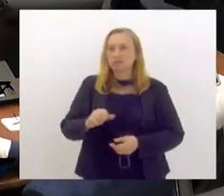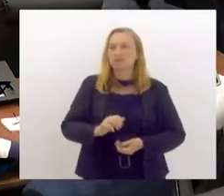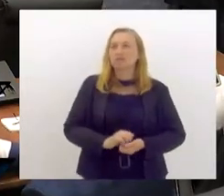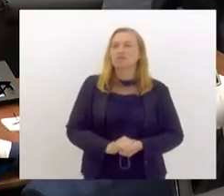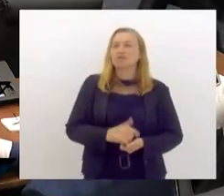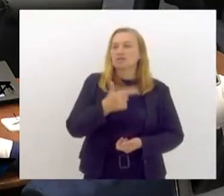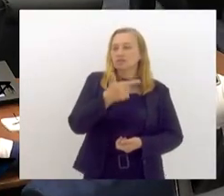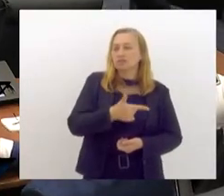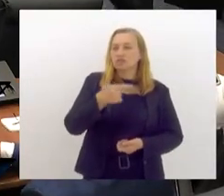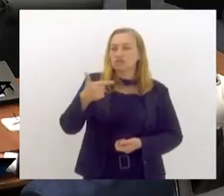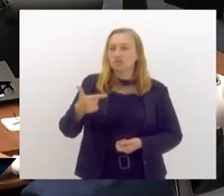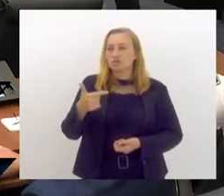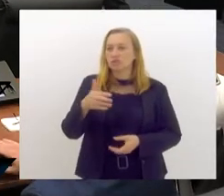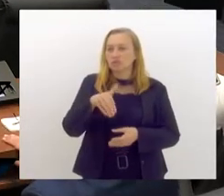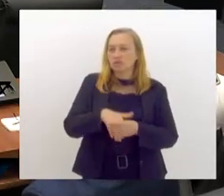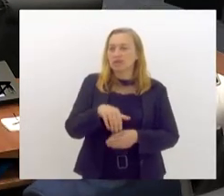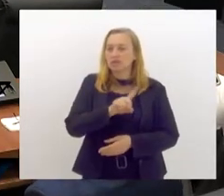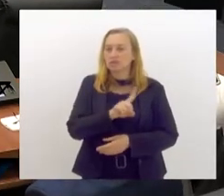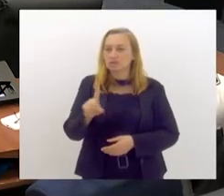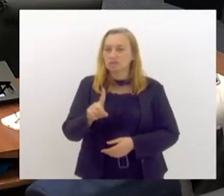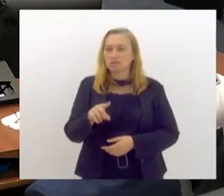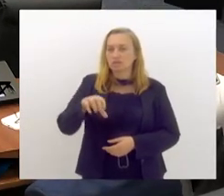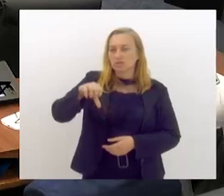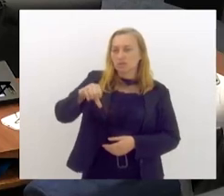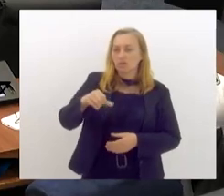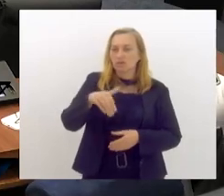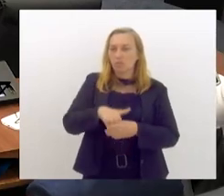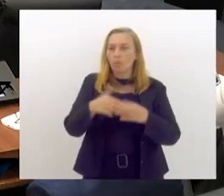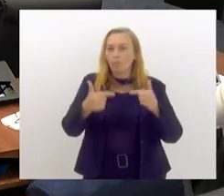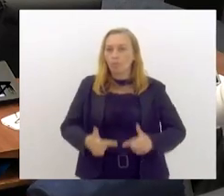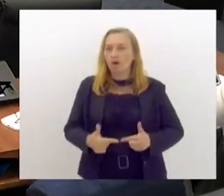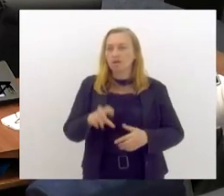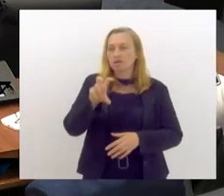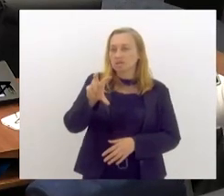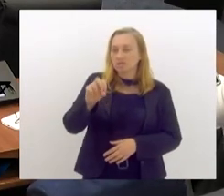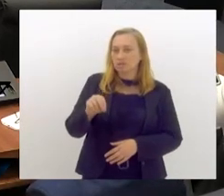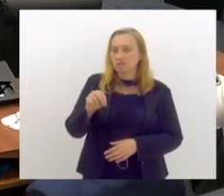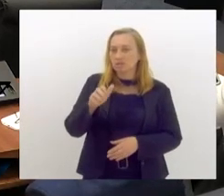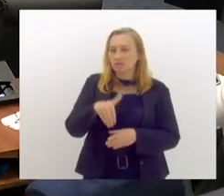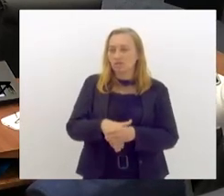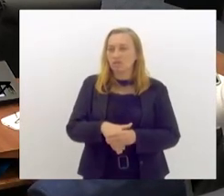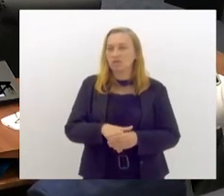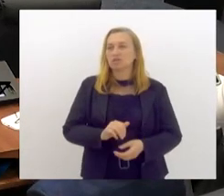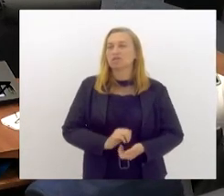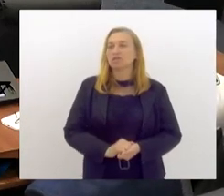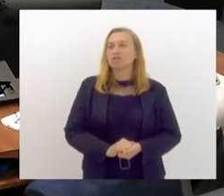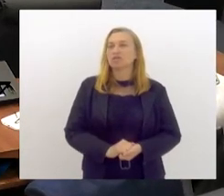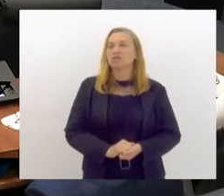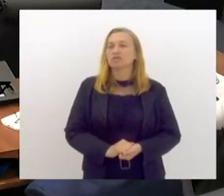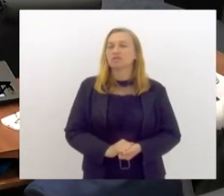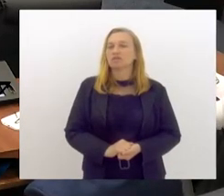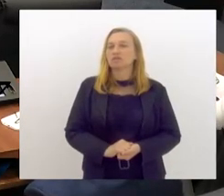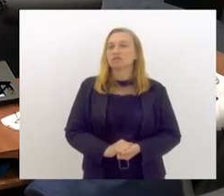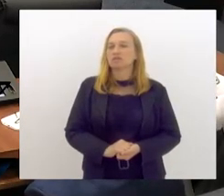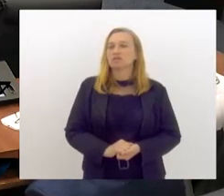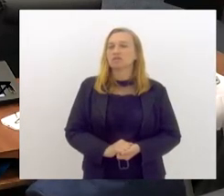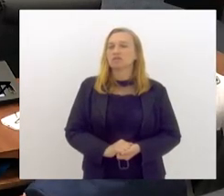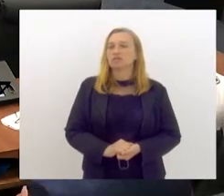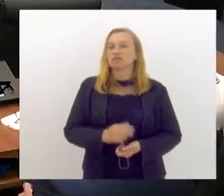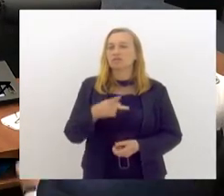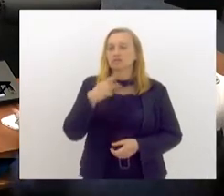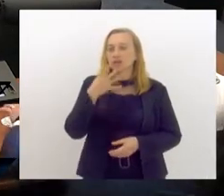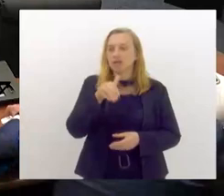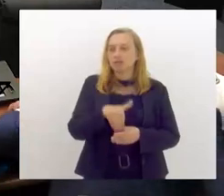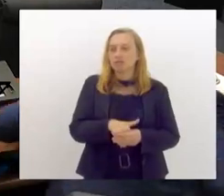22 votaram não, 9 se obsteram e 50 votos. 50 votaram no total. Declaração de voto. O